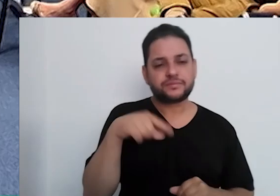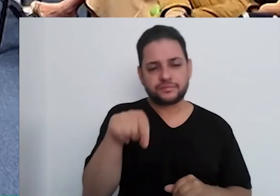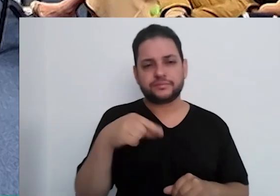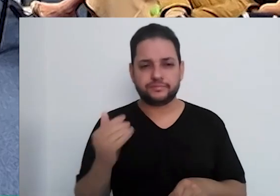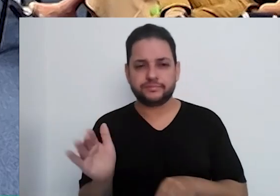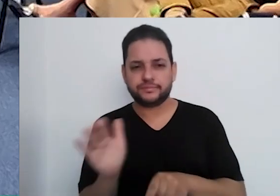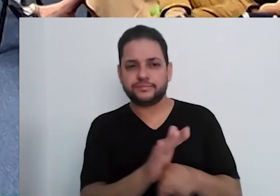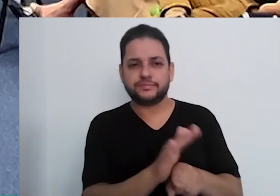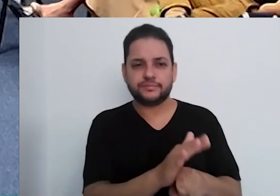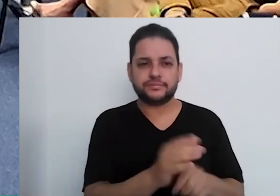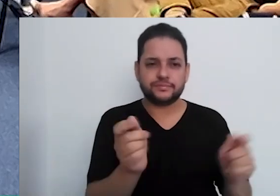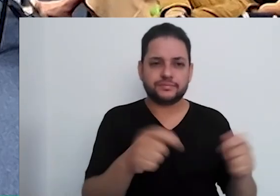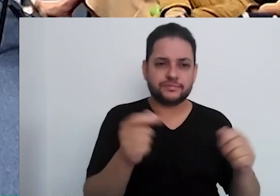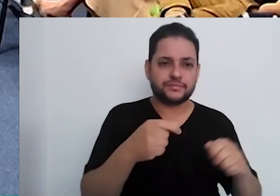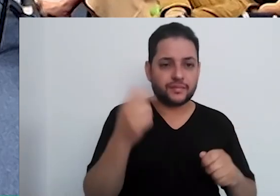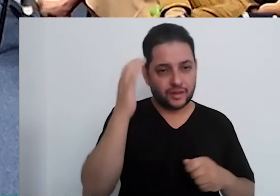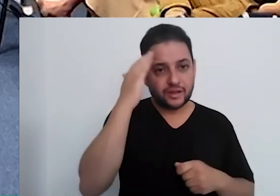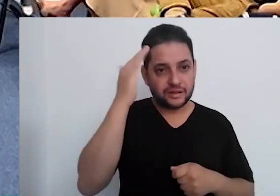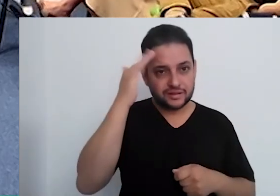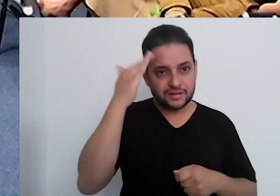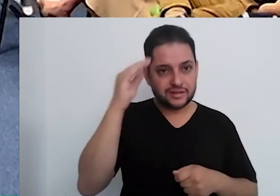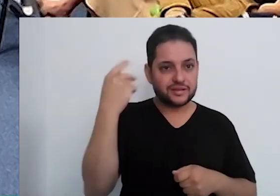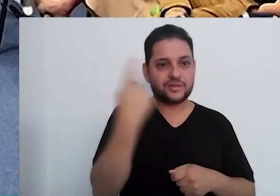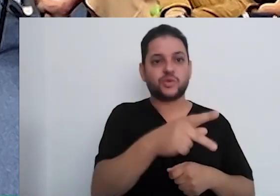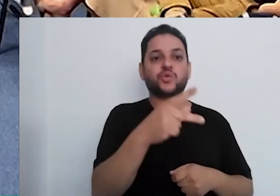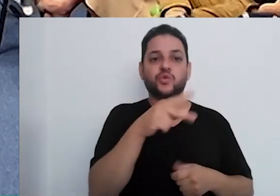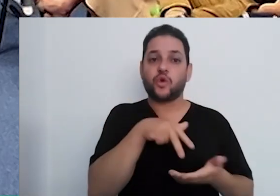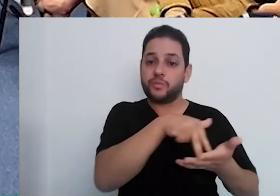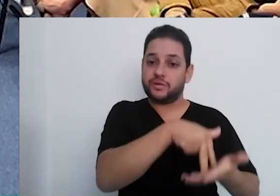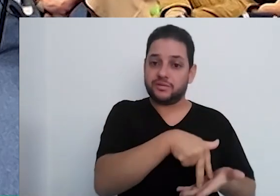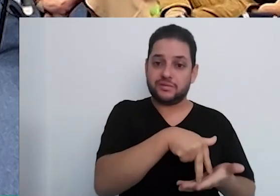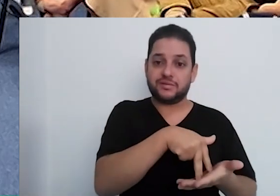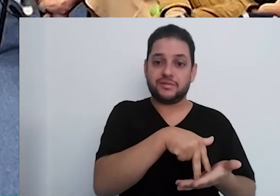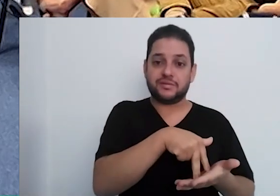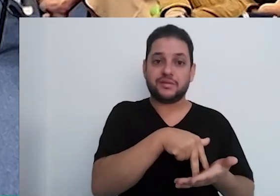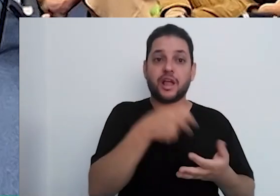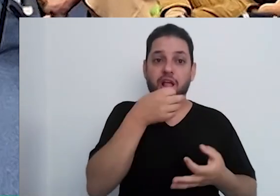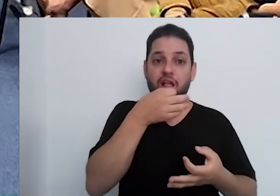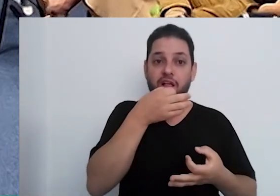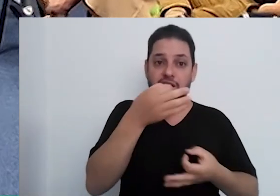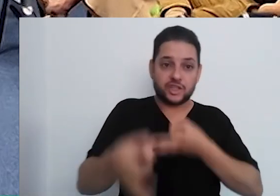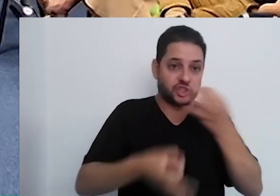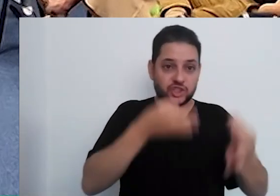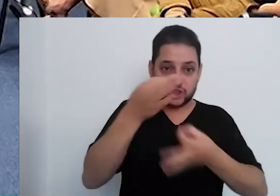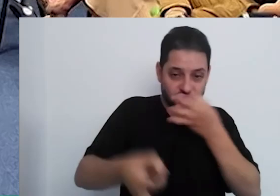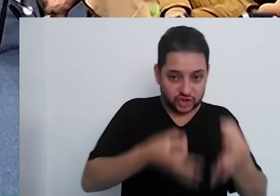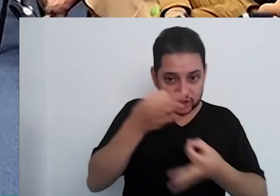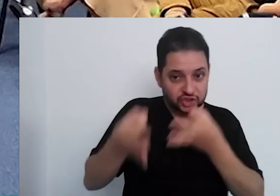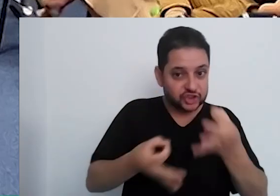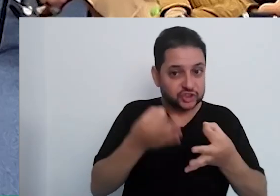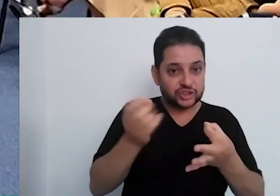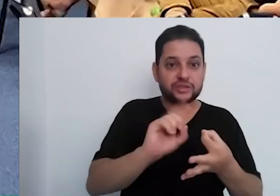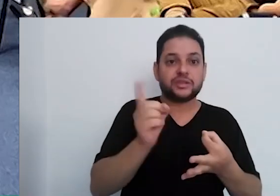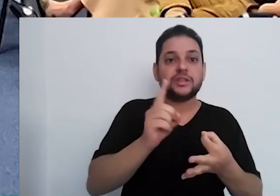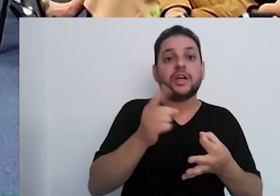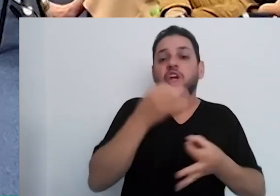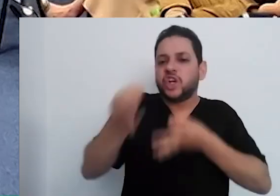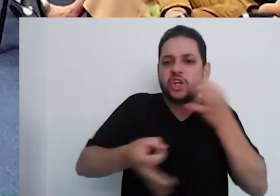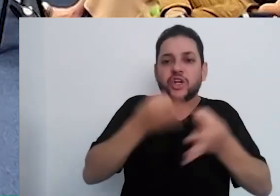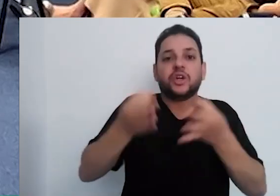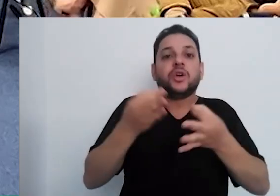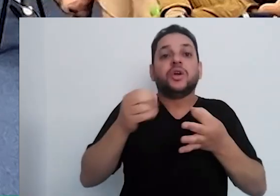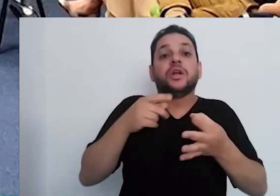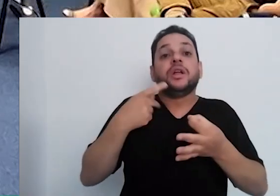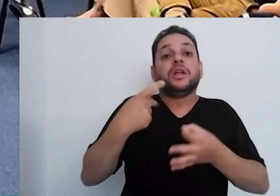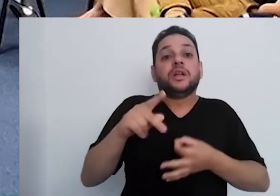entendi muito bem a sua posição eh não é questão de criticar a constelação em si mas de criticar o fato